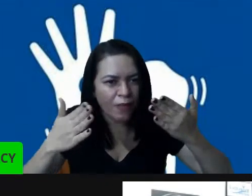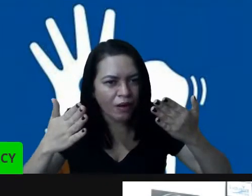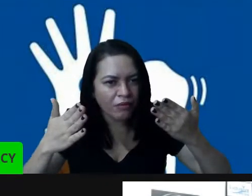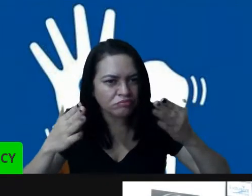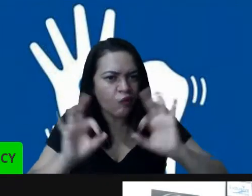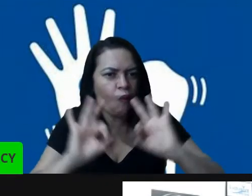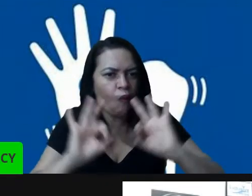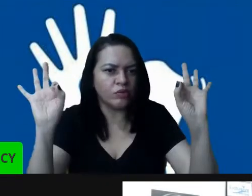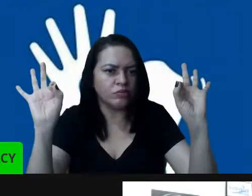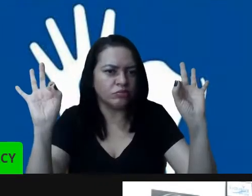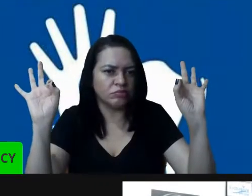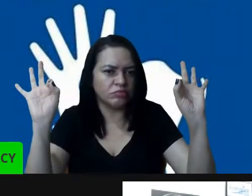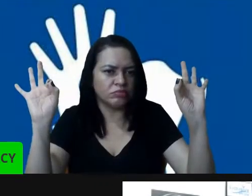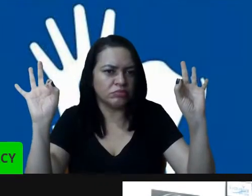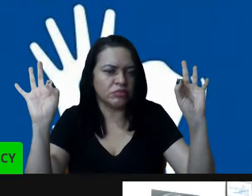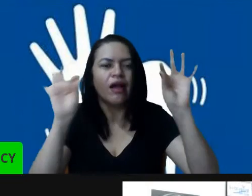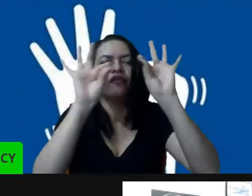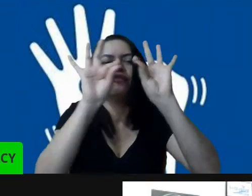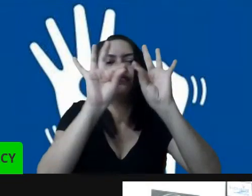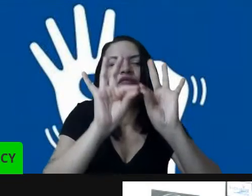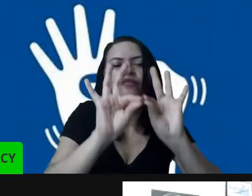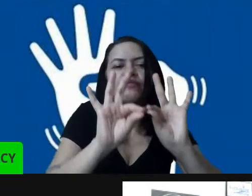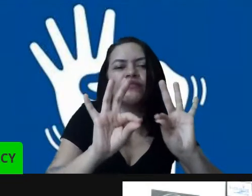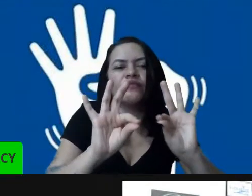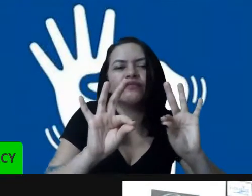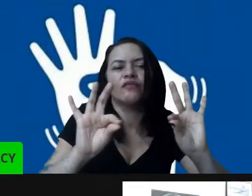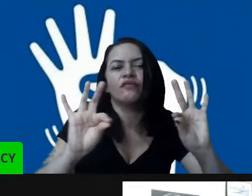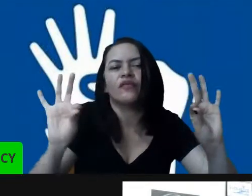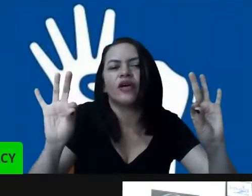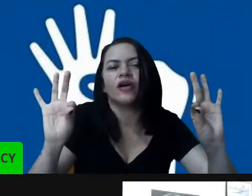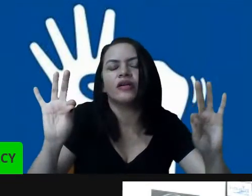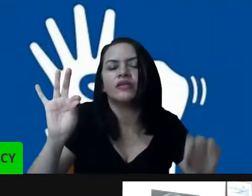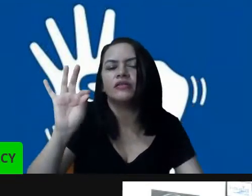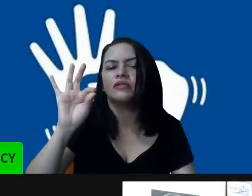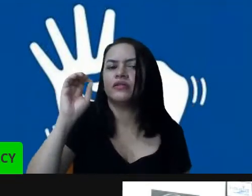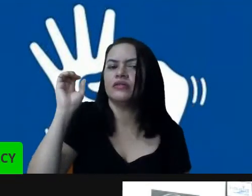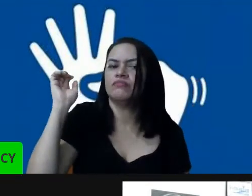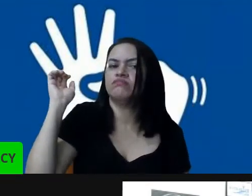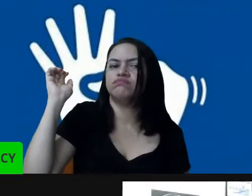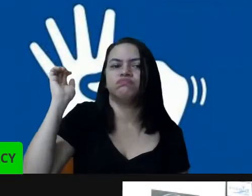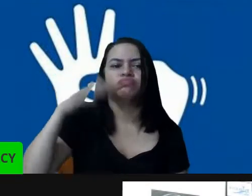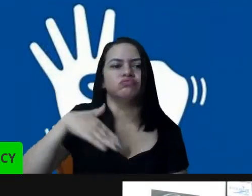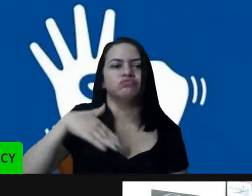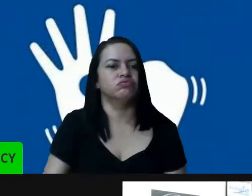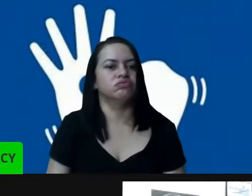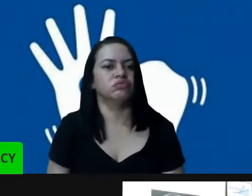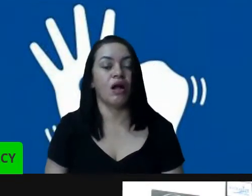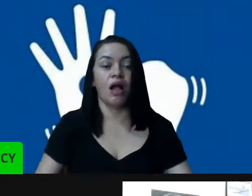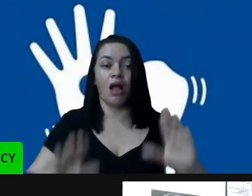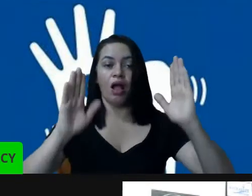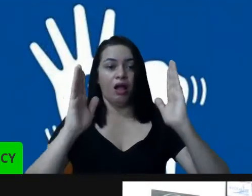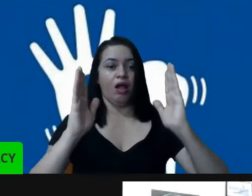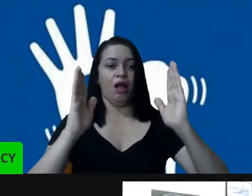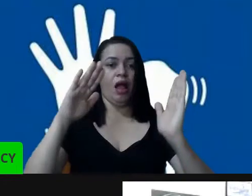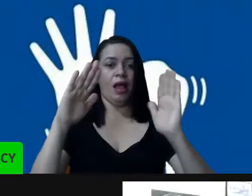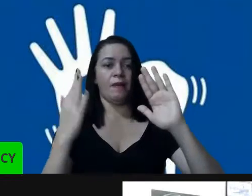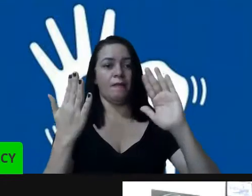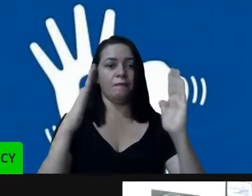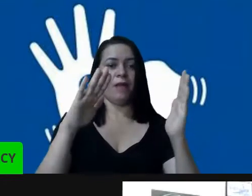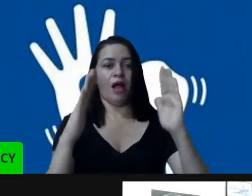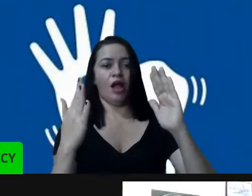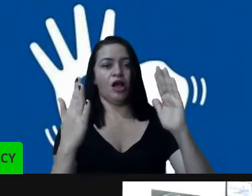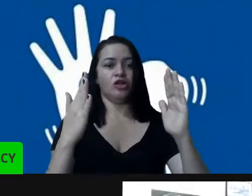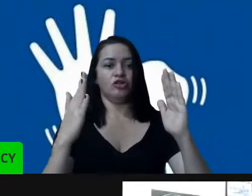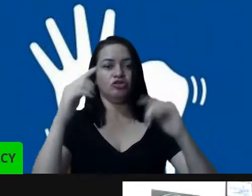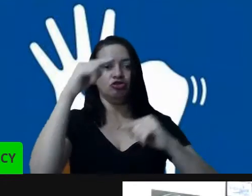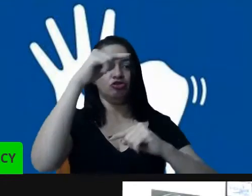ótimo. É aquela frasezinha que eu não suporto, né? Uma imagem vale mais do que mil palavras.